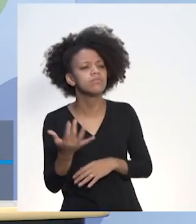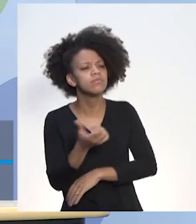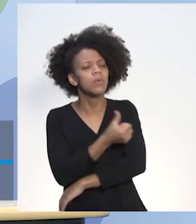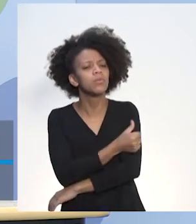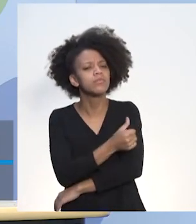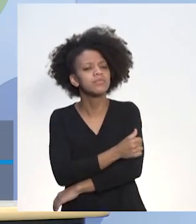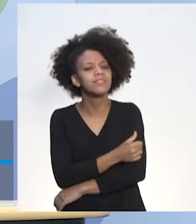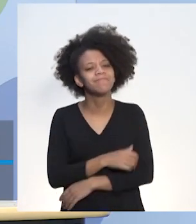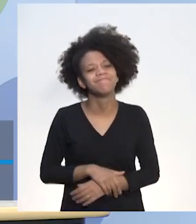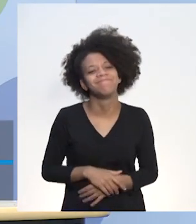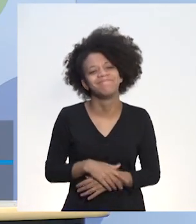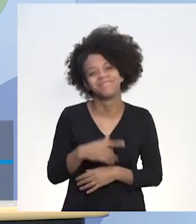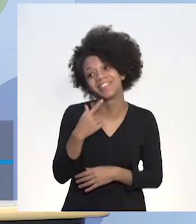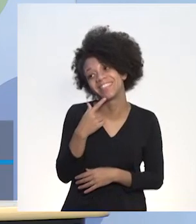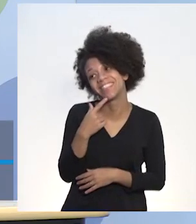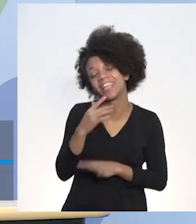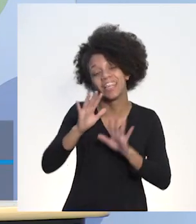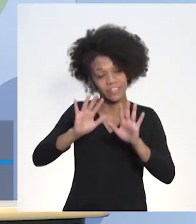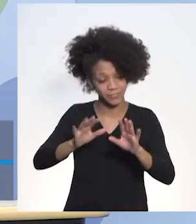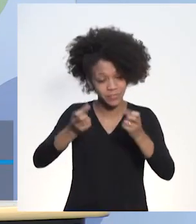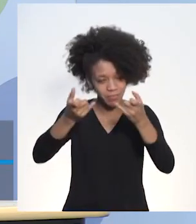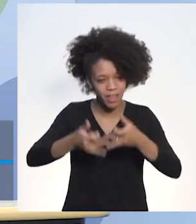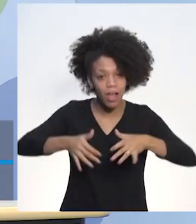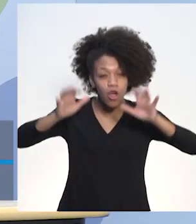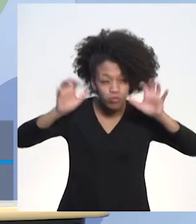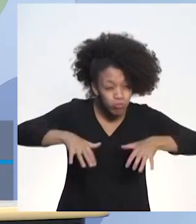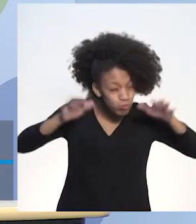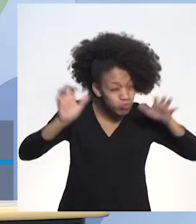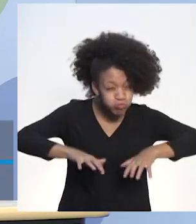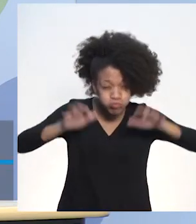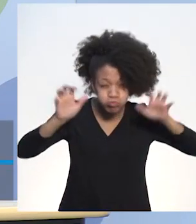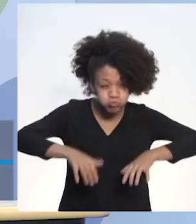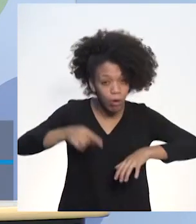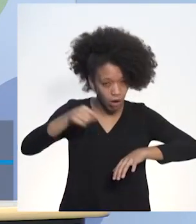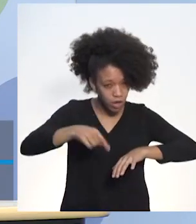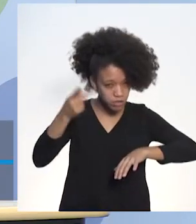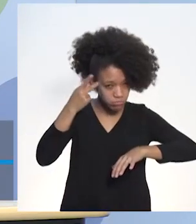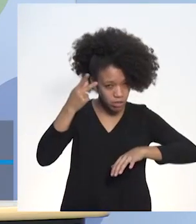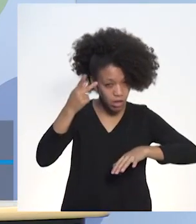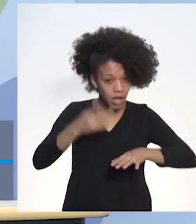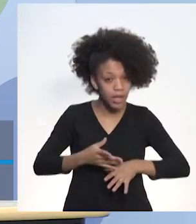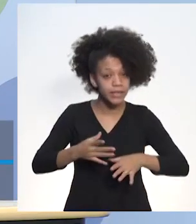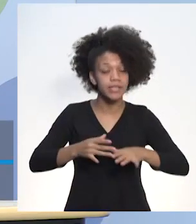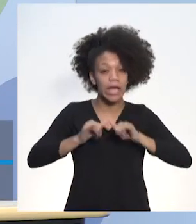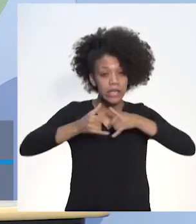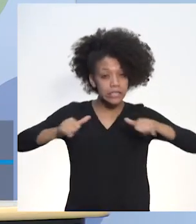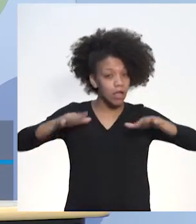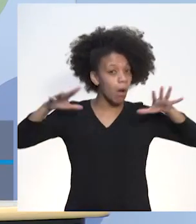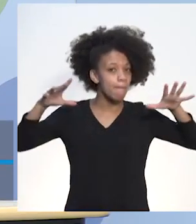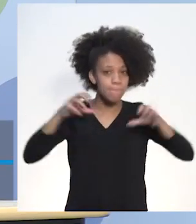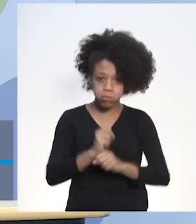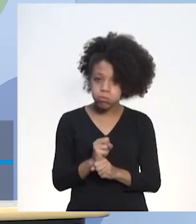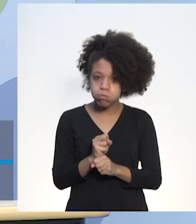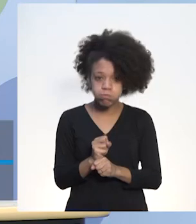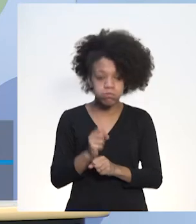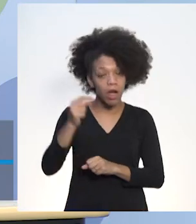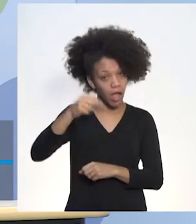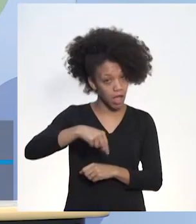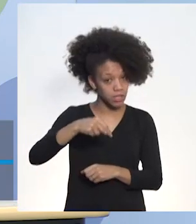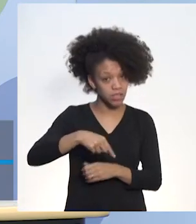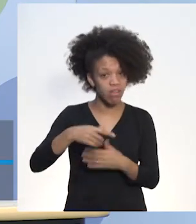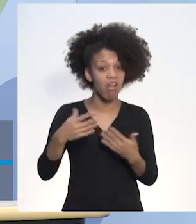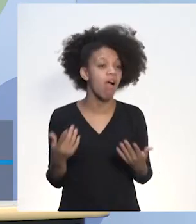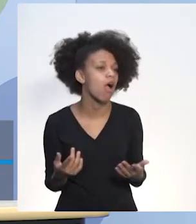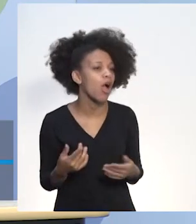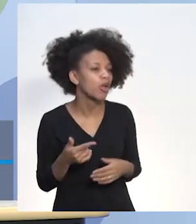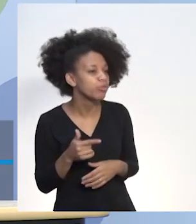ano. Choveu muito, muito, muito aqui, acabou a energia, caiu tudo aqui na região. Mas